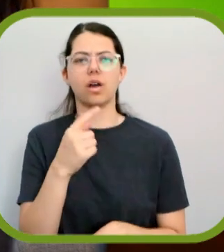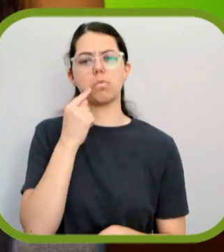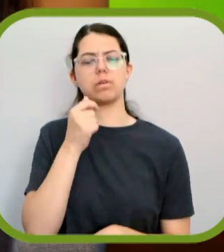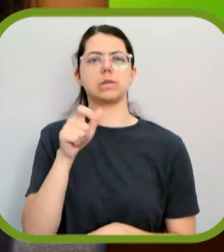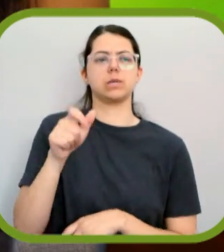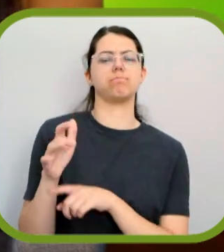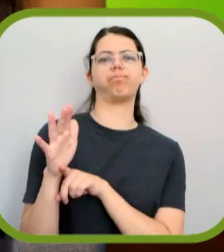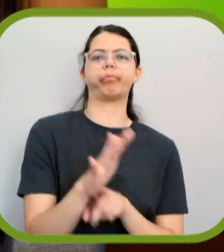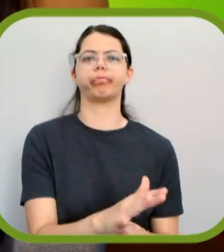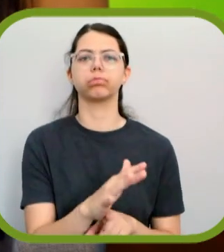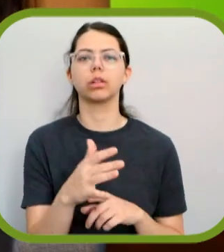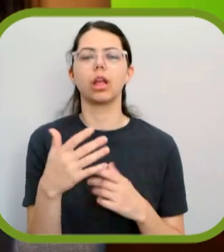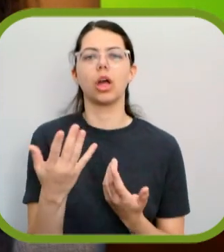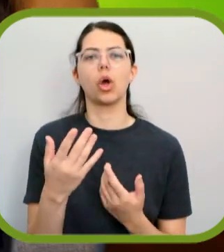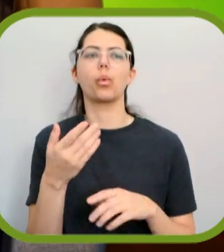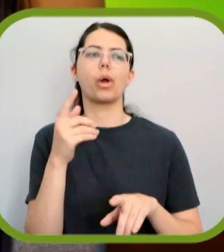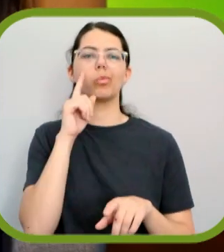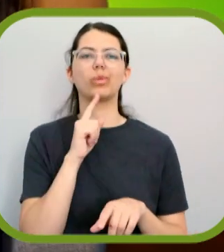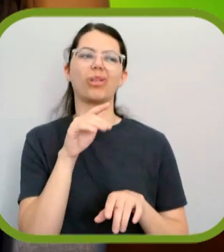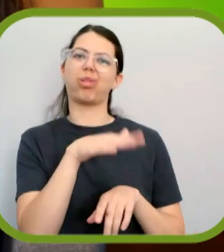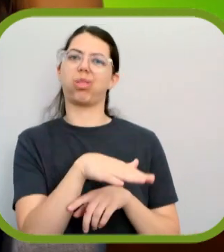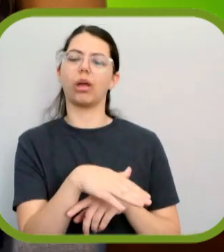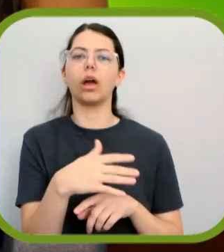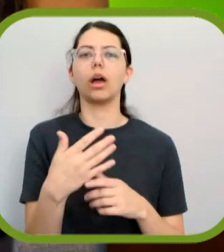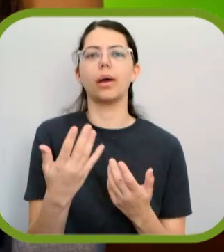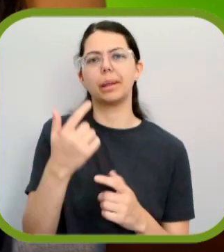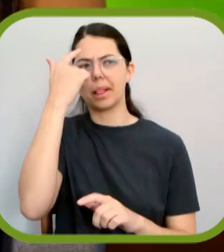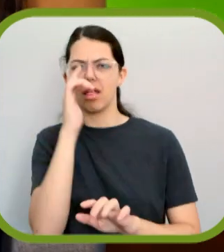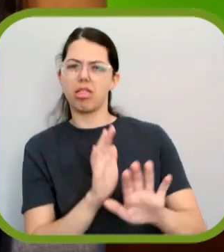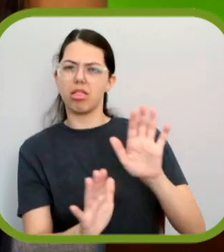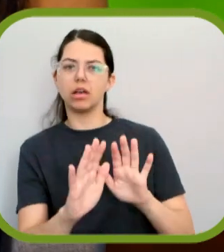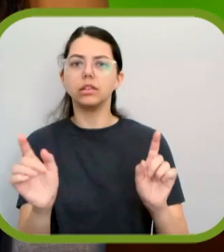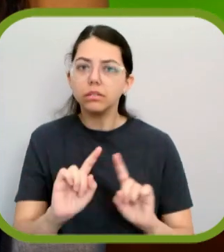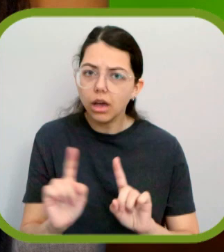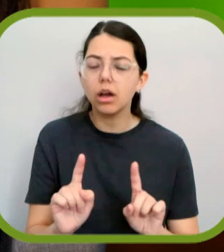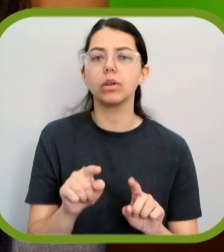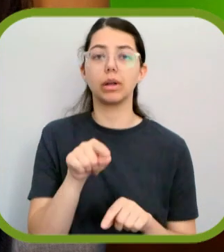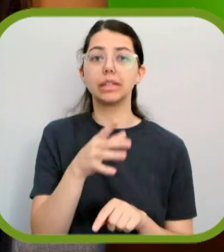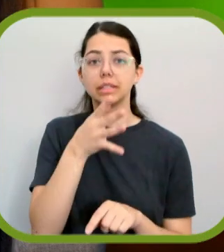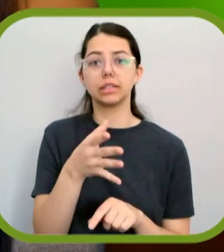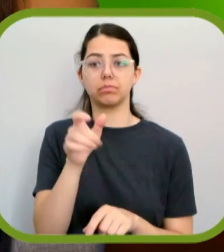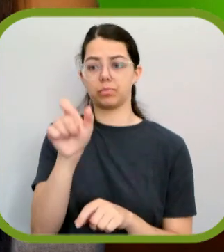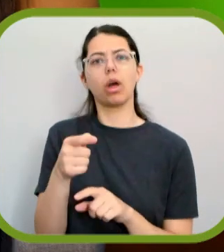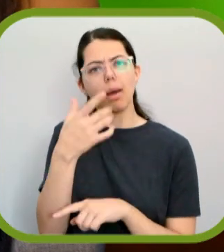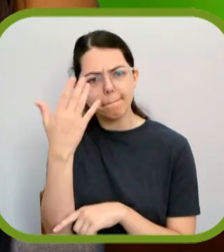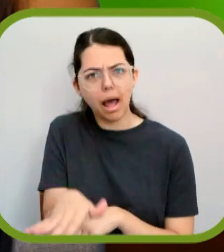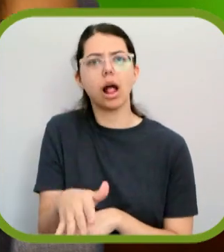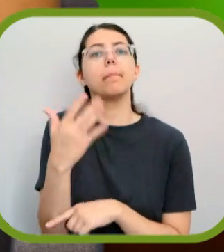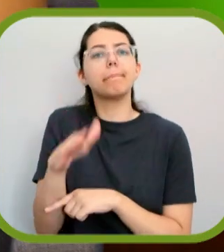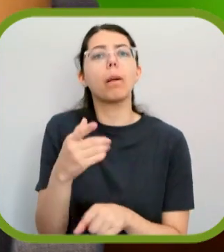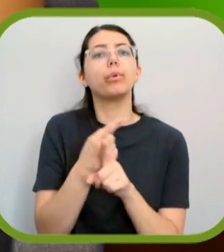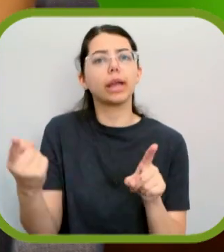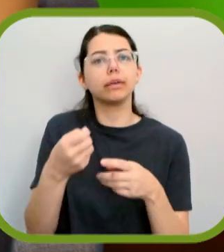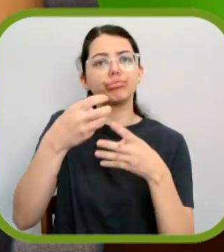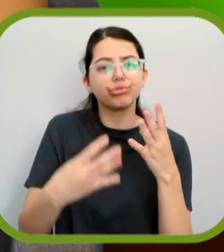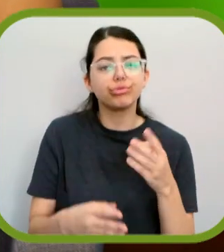representatividade de violência, machismo, sexismo, preconceito, que tenham também o não só alguém a dizer que isso é